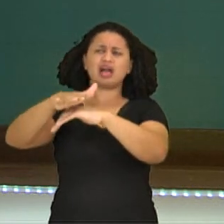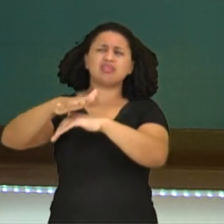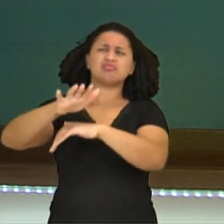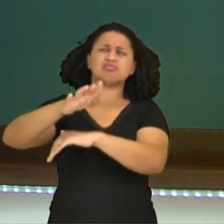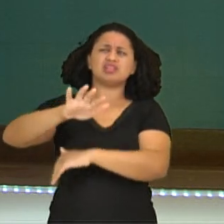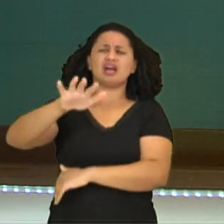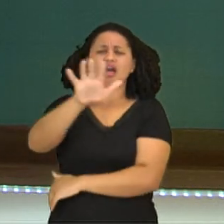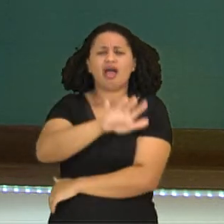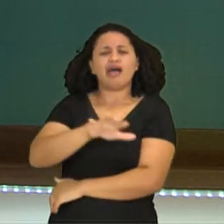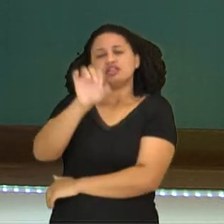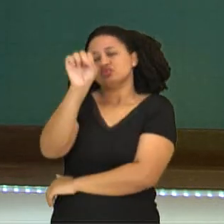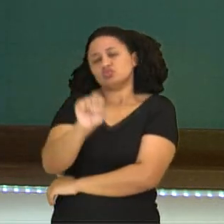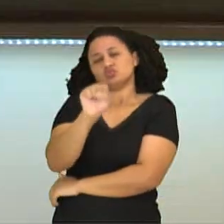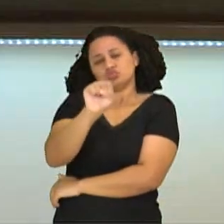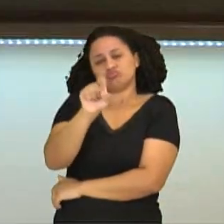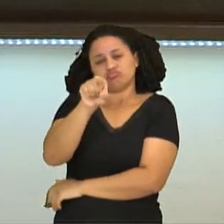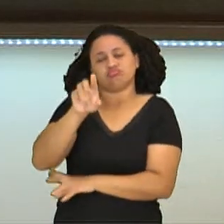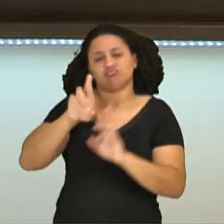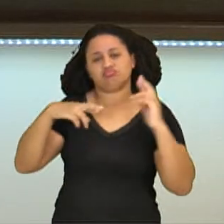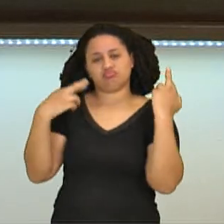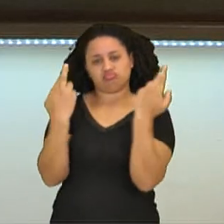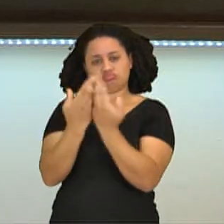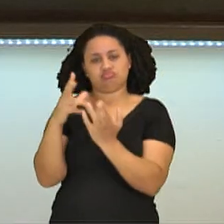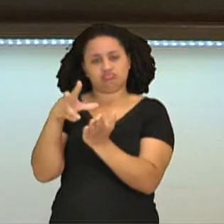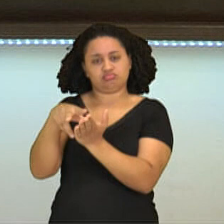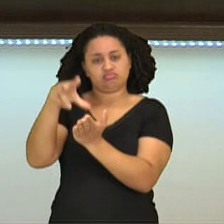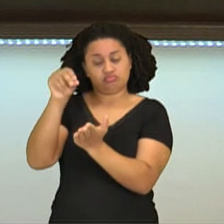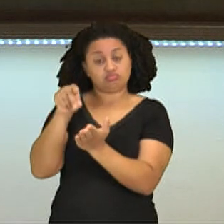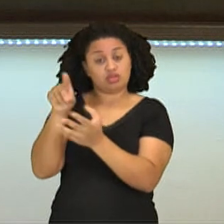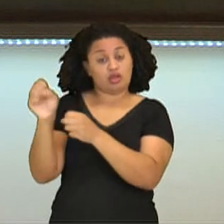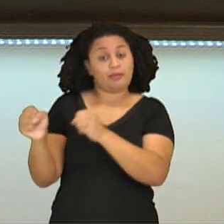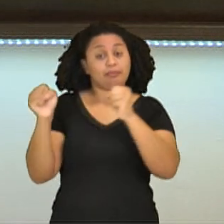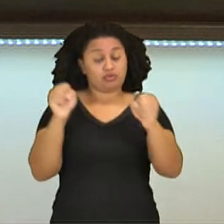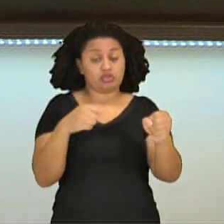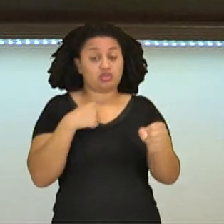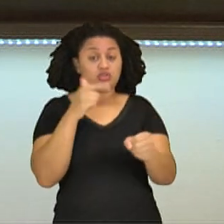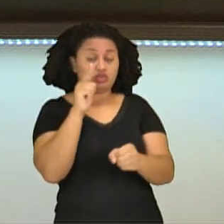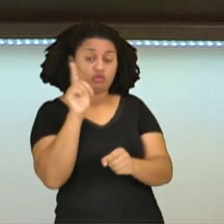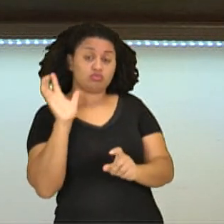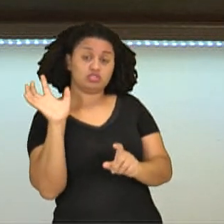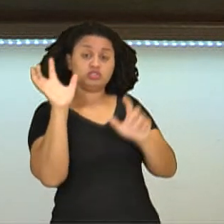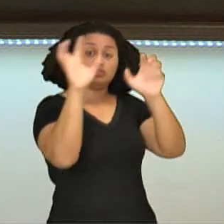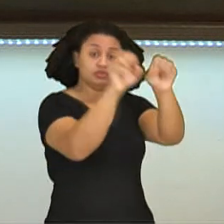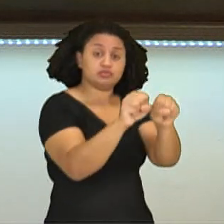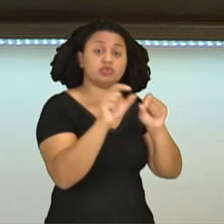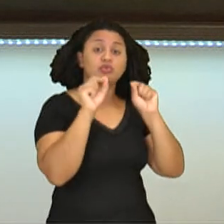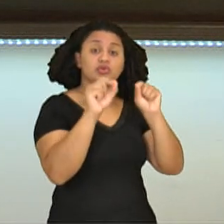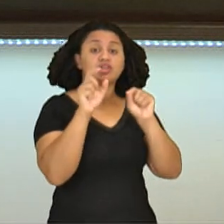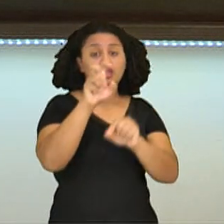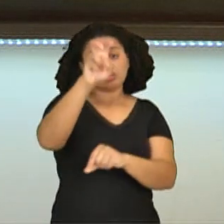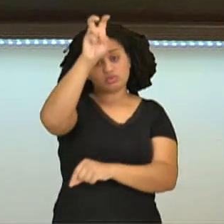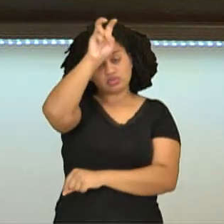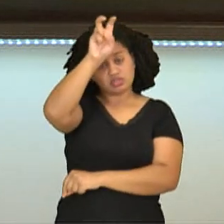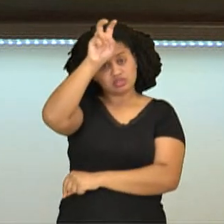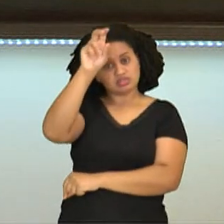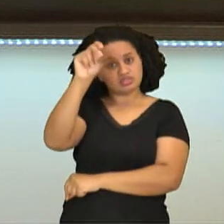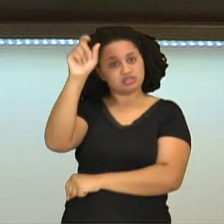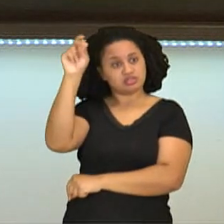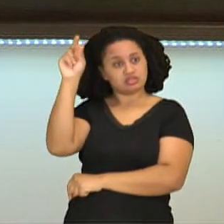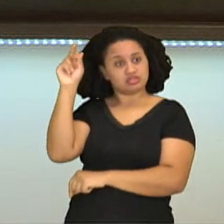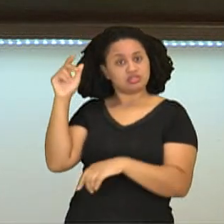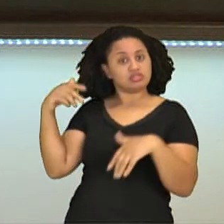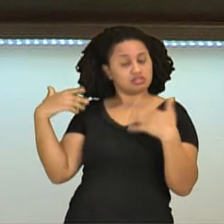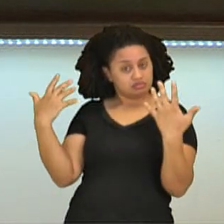a civilização do Reino Kush. Tão poderosa que chegou até a dominar o próprio Egito Antigo. Tá brincando,